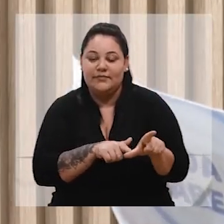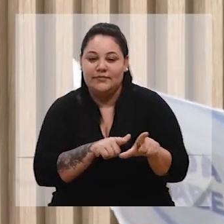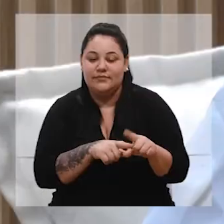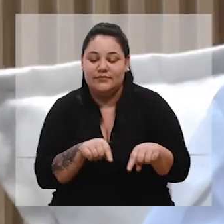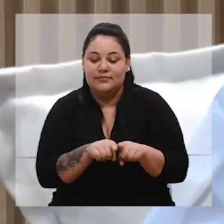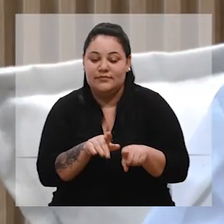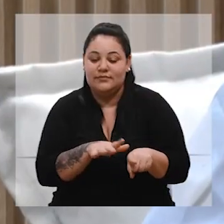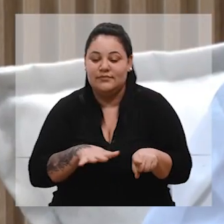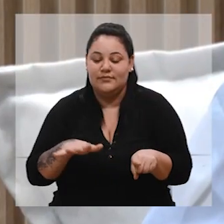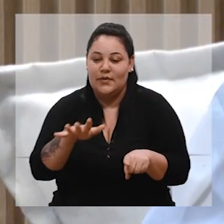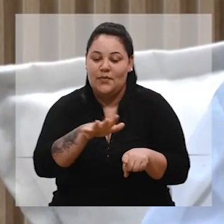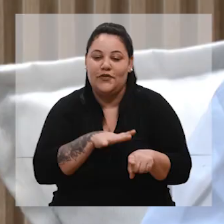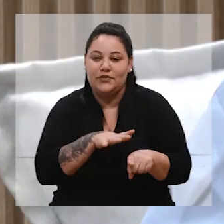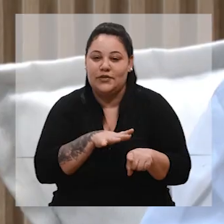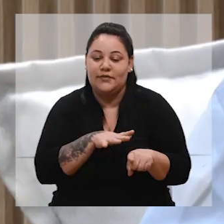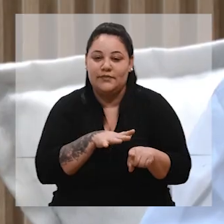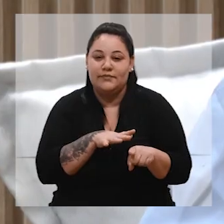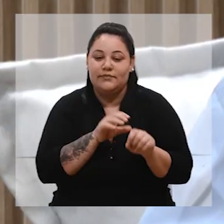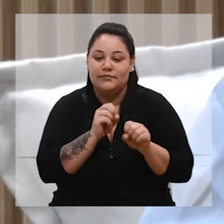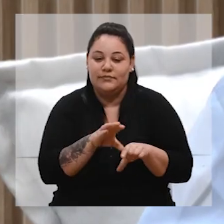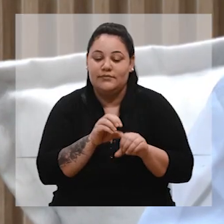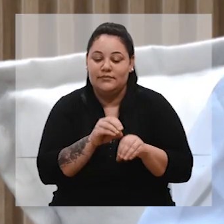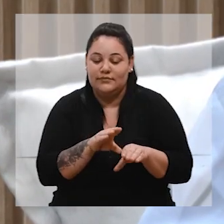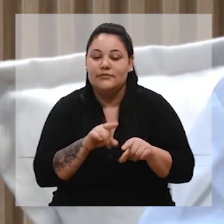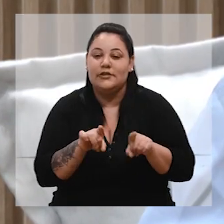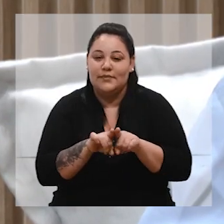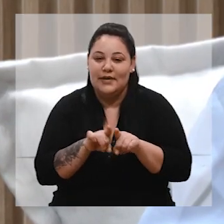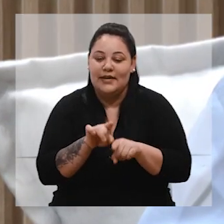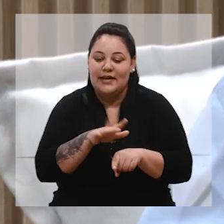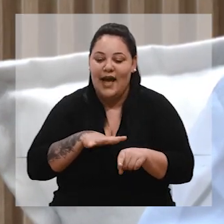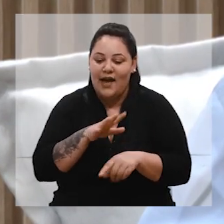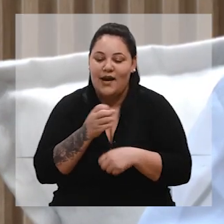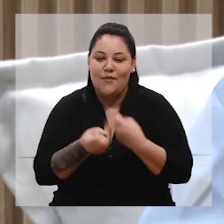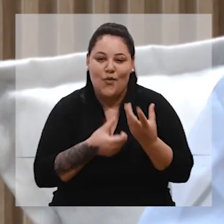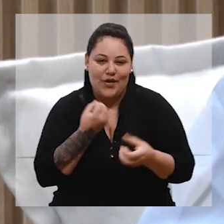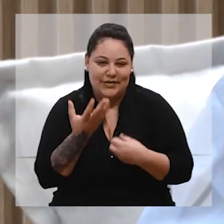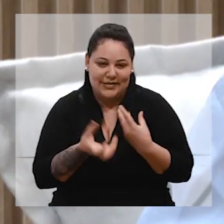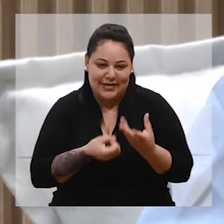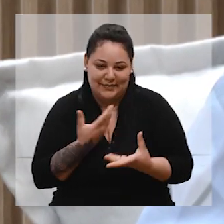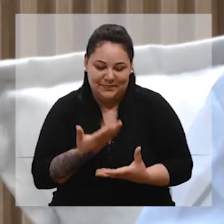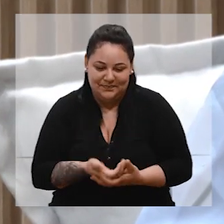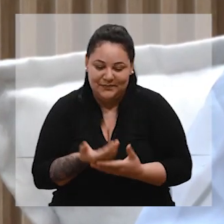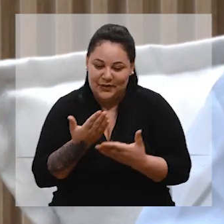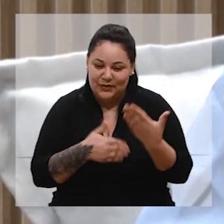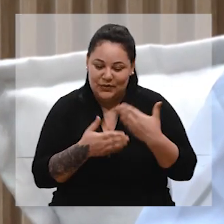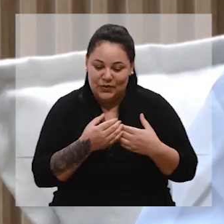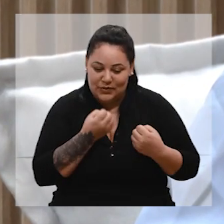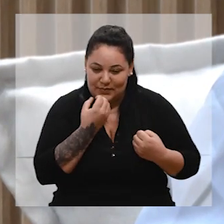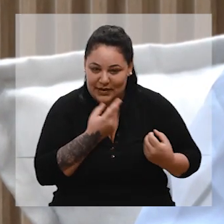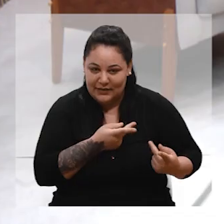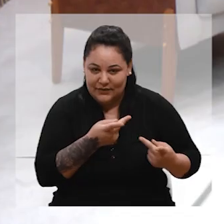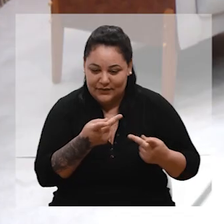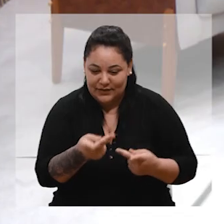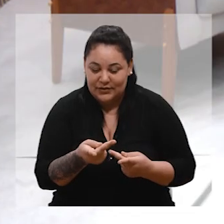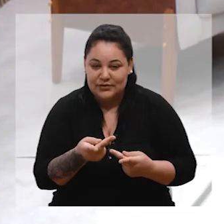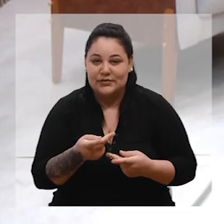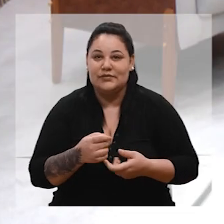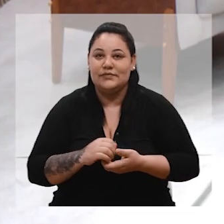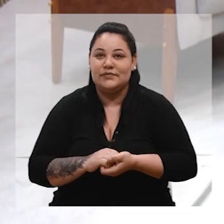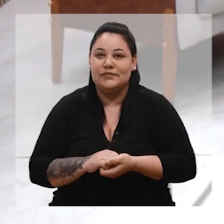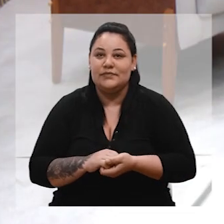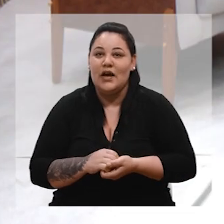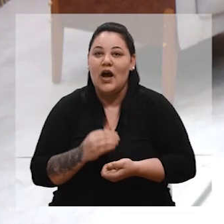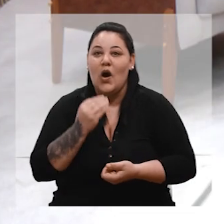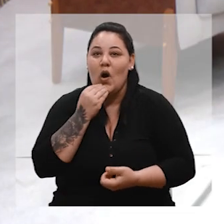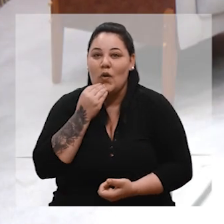formação em letras, é uma pesquisadora da área da educação e também da área da poesia, da poética. Sejam todos